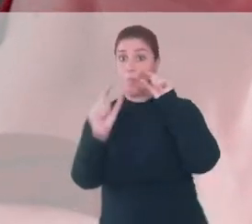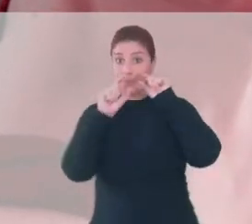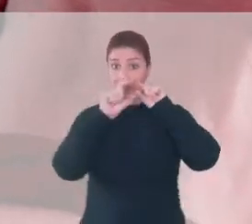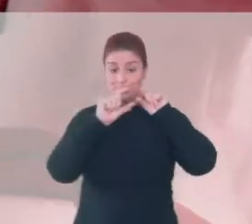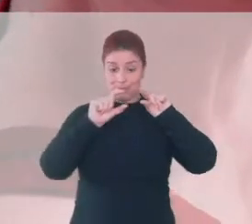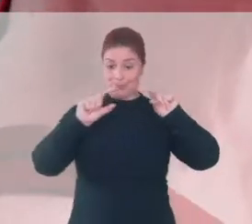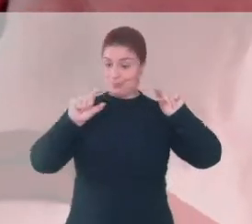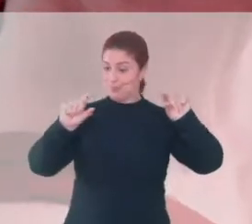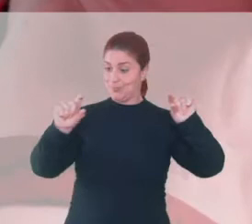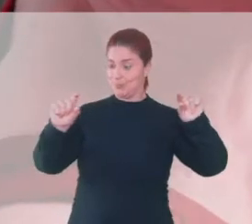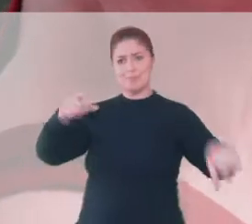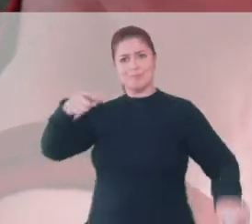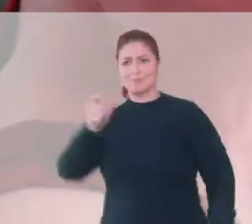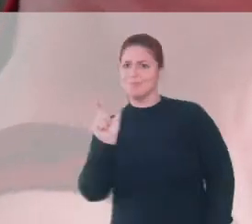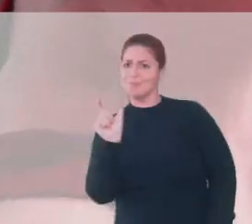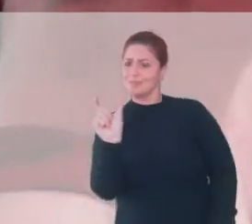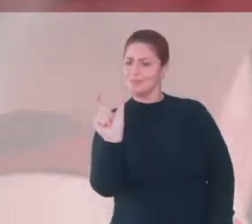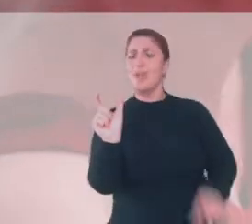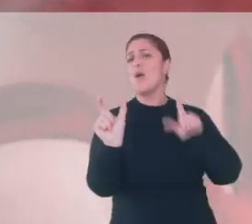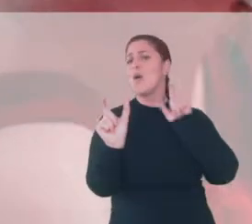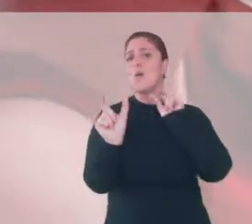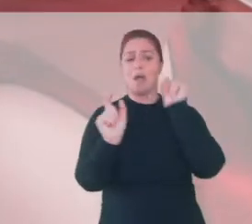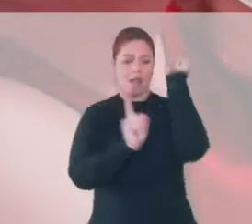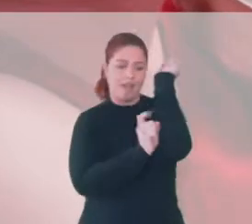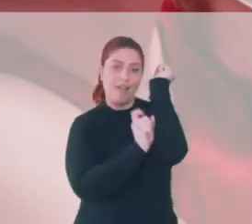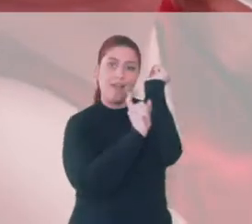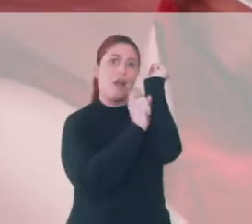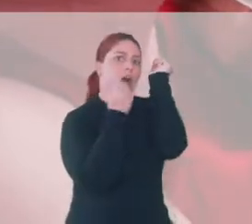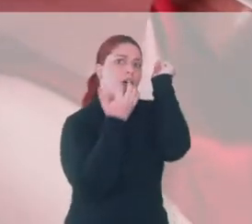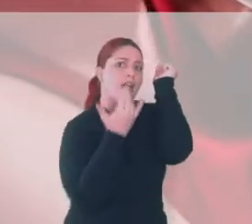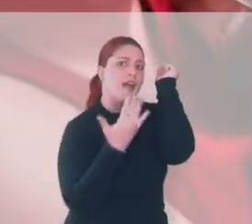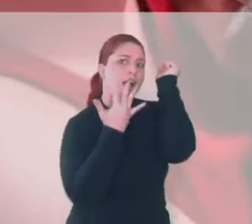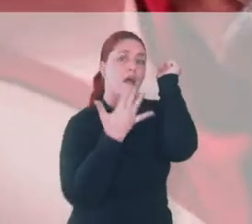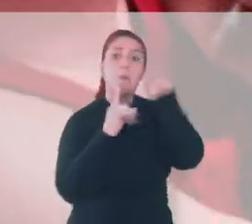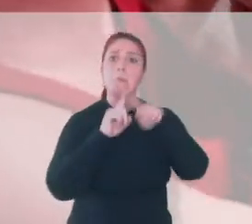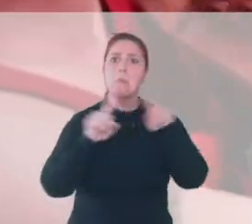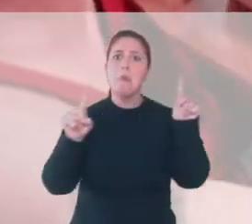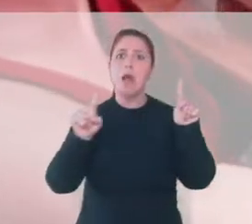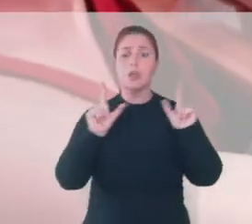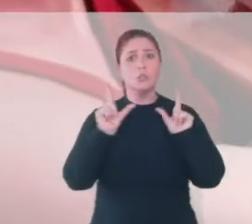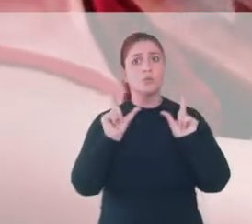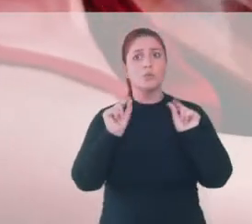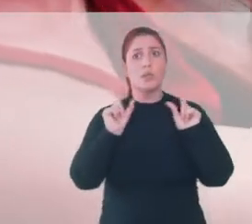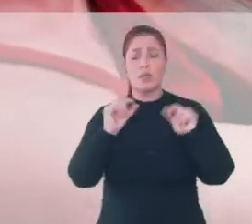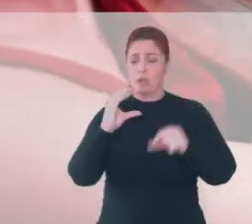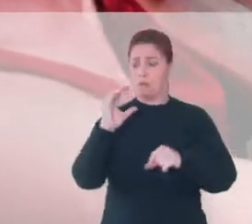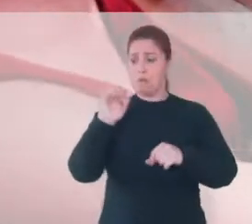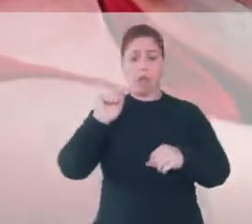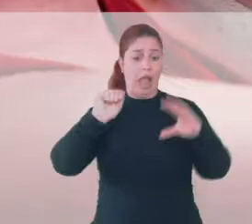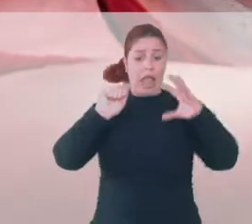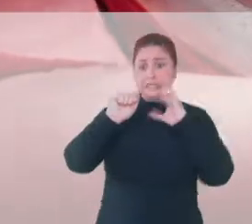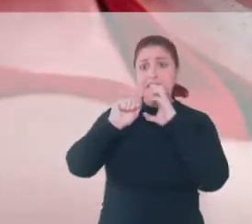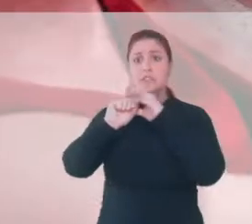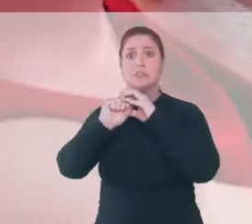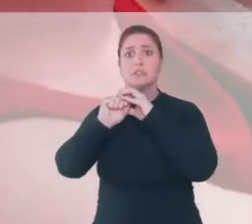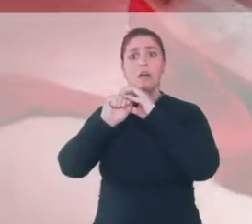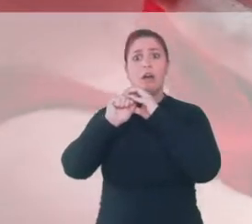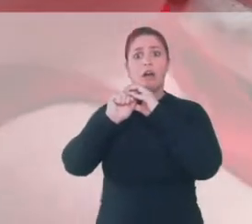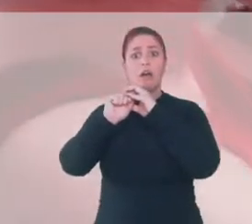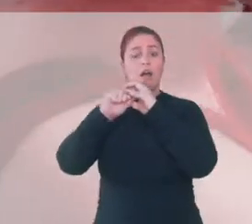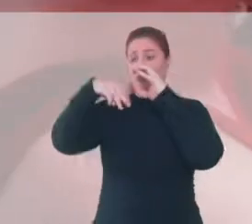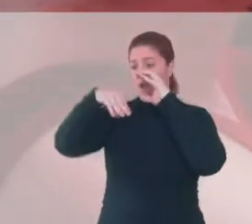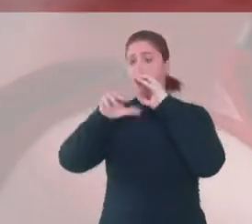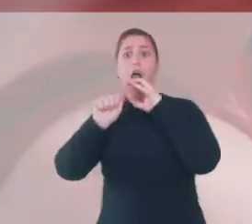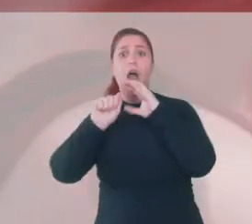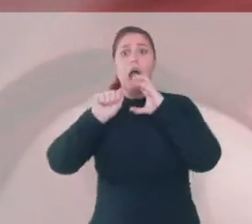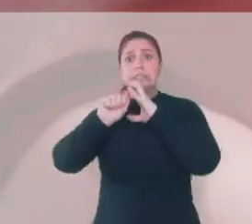frase tinha a palavra camaleão, mas aí veio a traça e comeu o ca e depois o